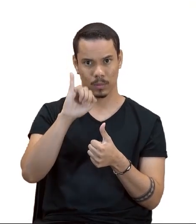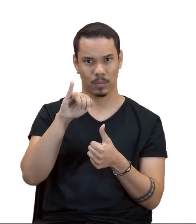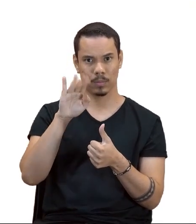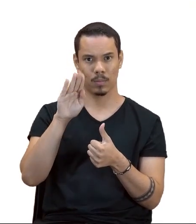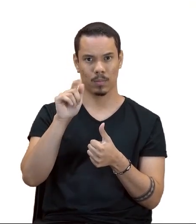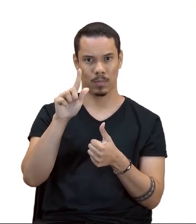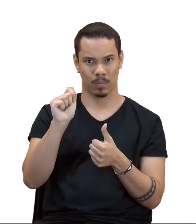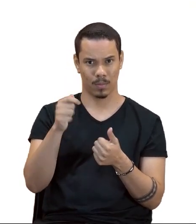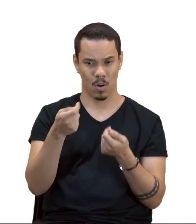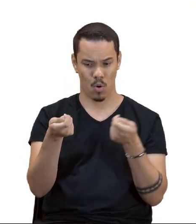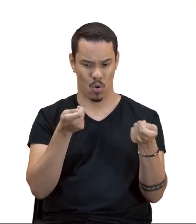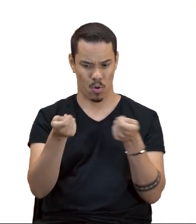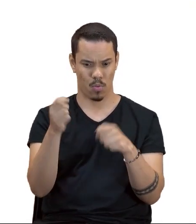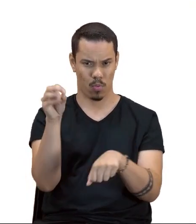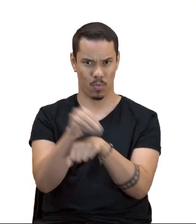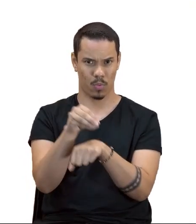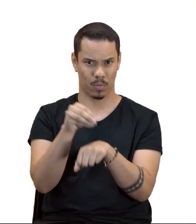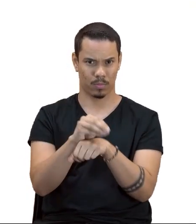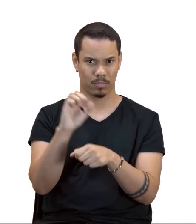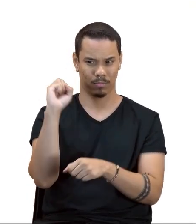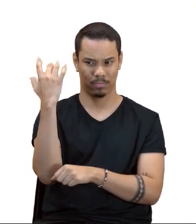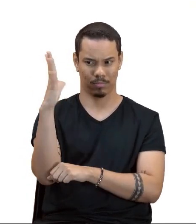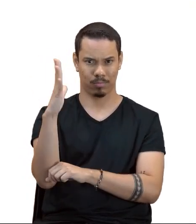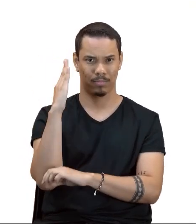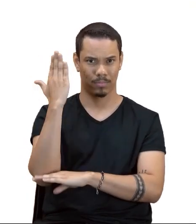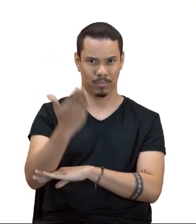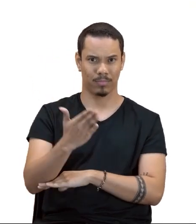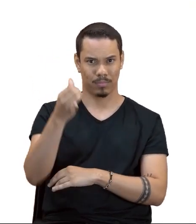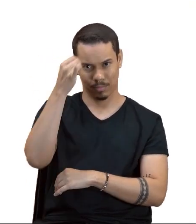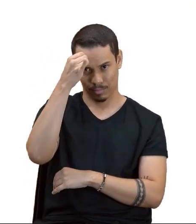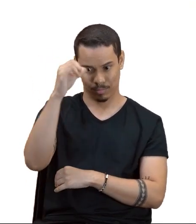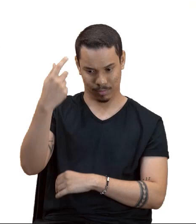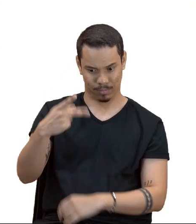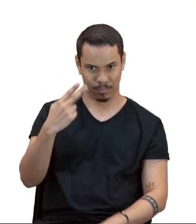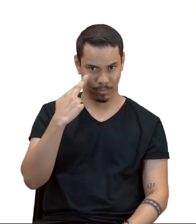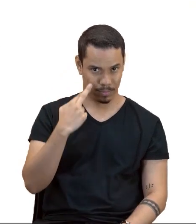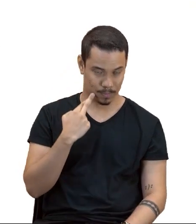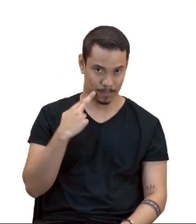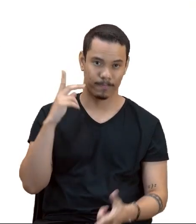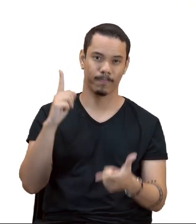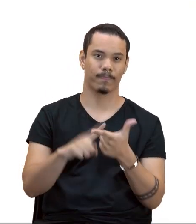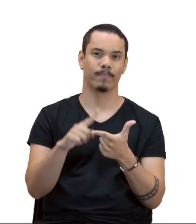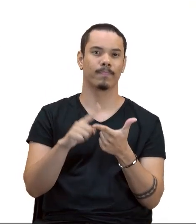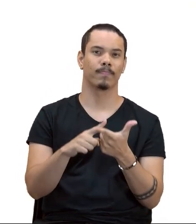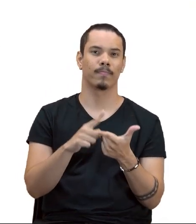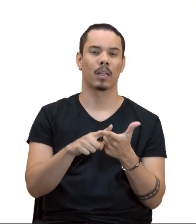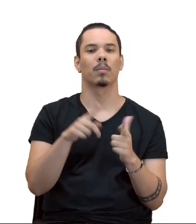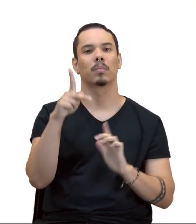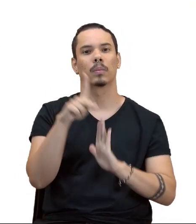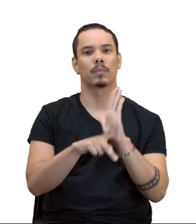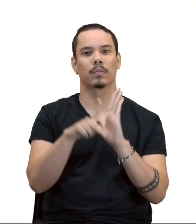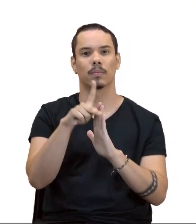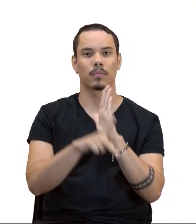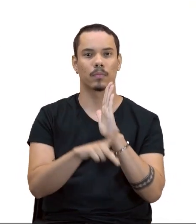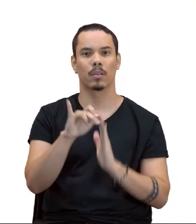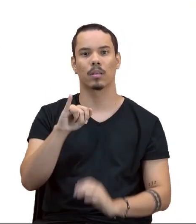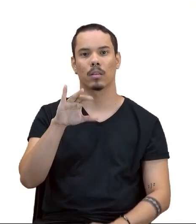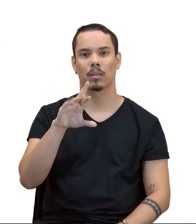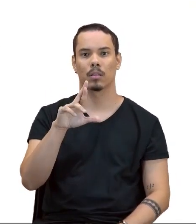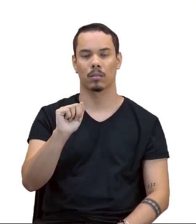o desmatamento feito pelos colonos em Rondônia? B. Nestes projetos, o INCRA